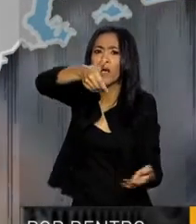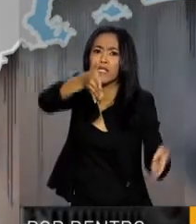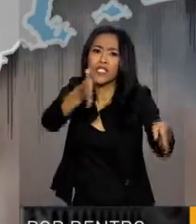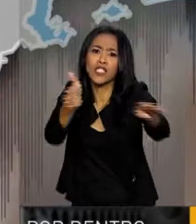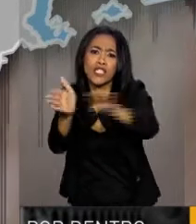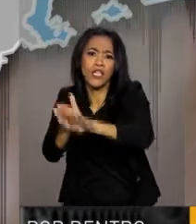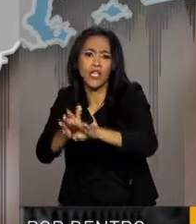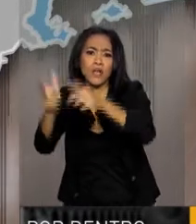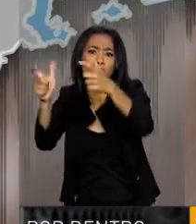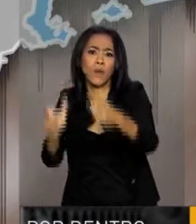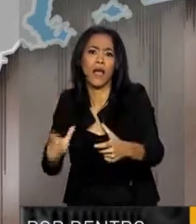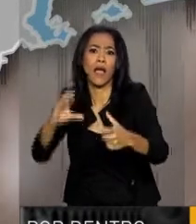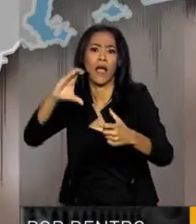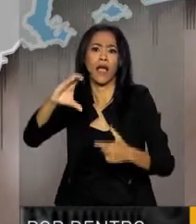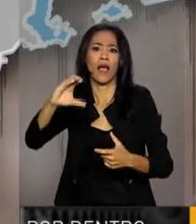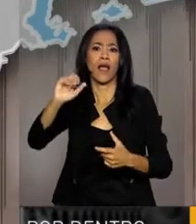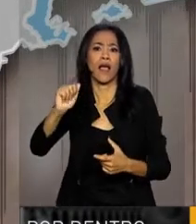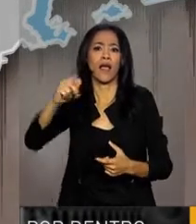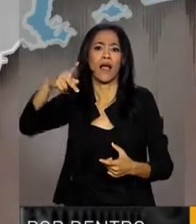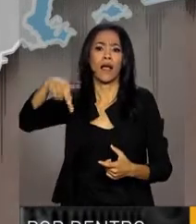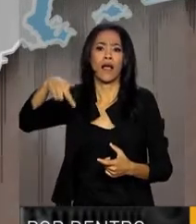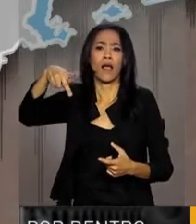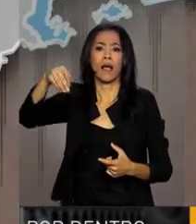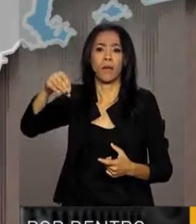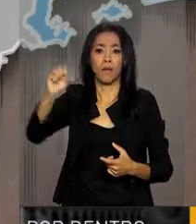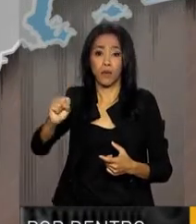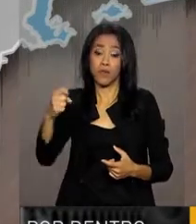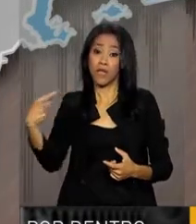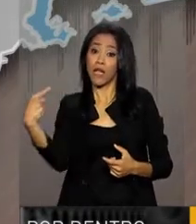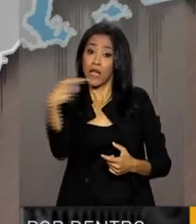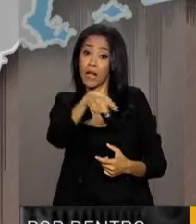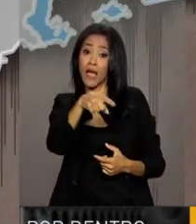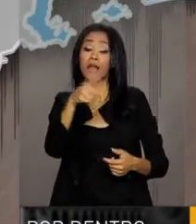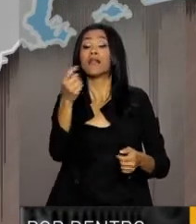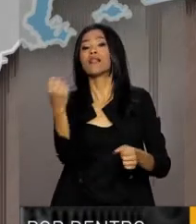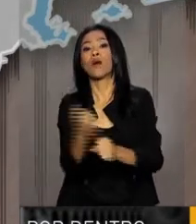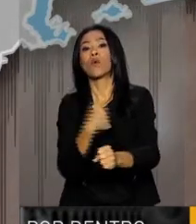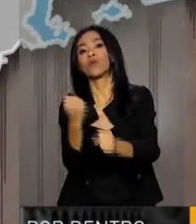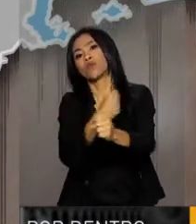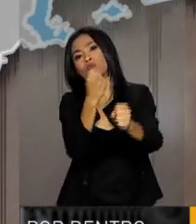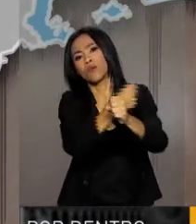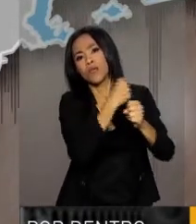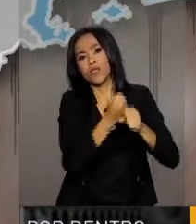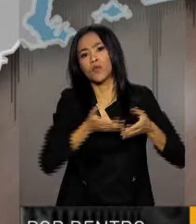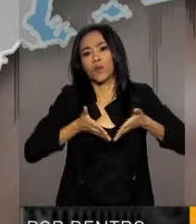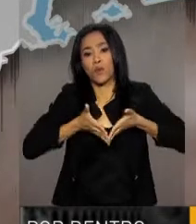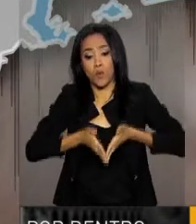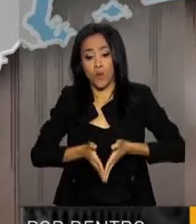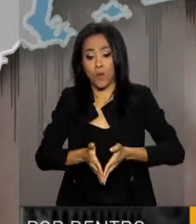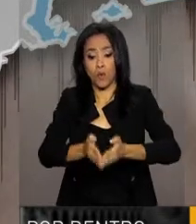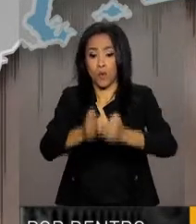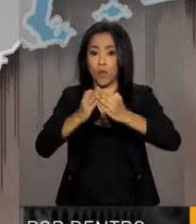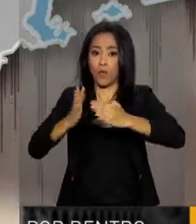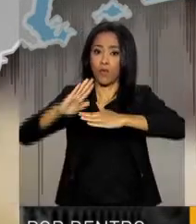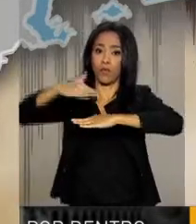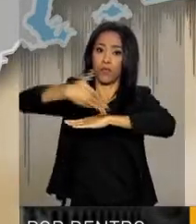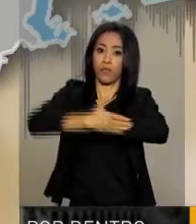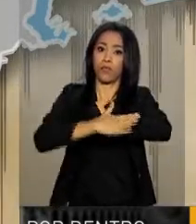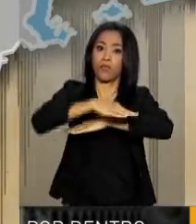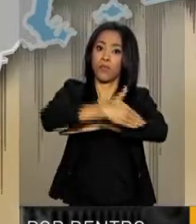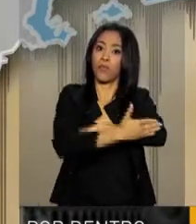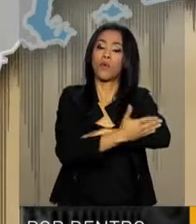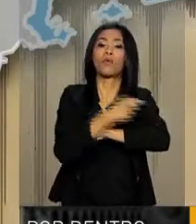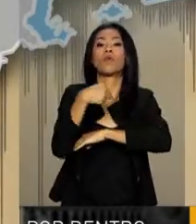são joão da barra onde está sendo construído o porto do açu que foi iniciado pelo empresário eike batista